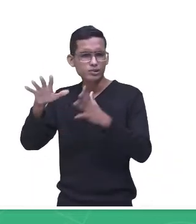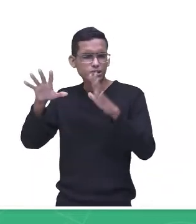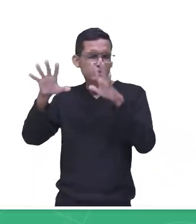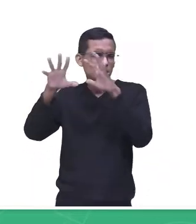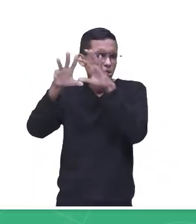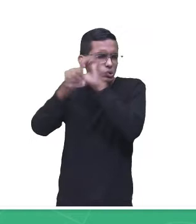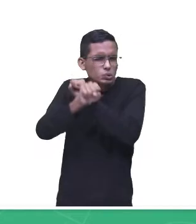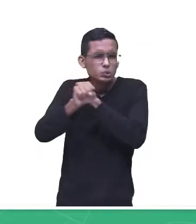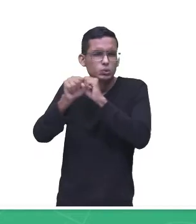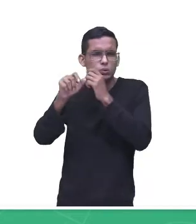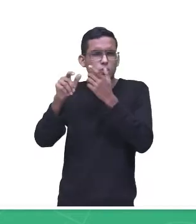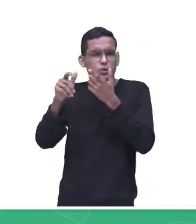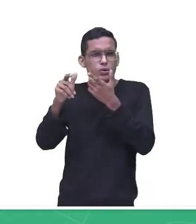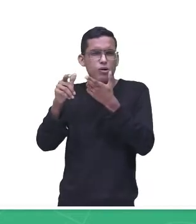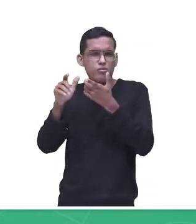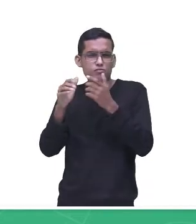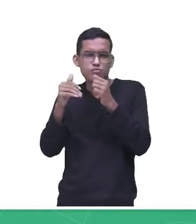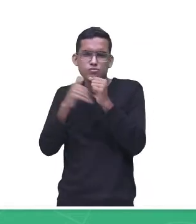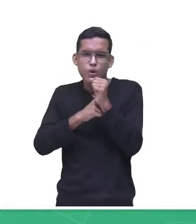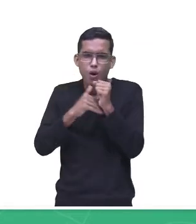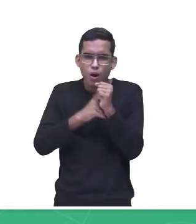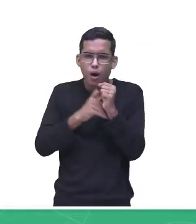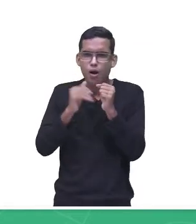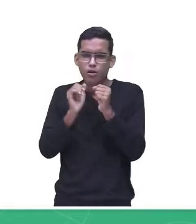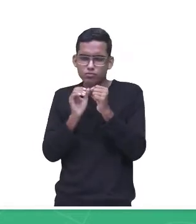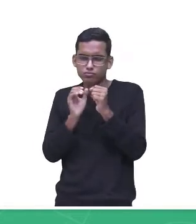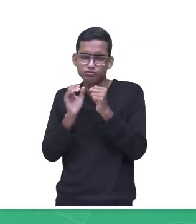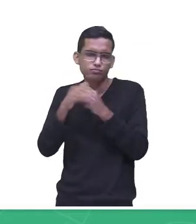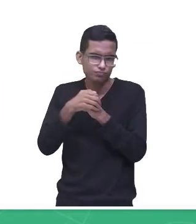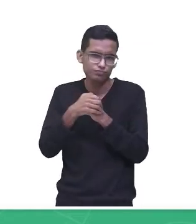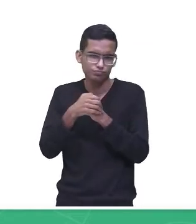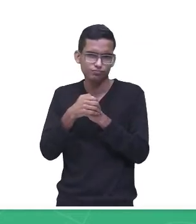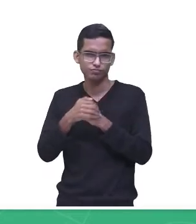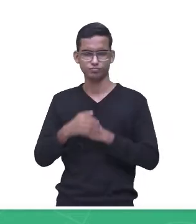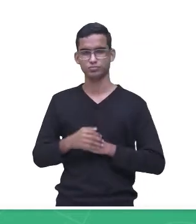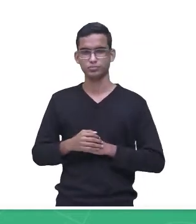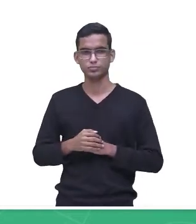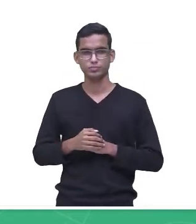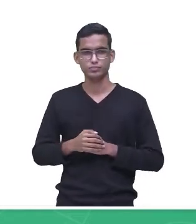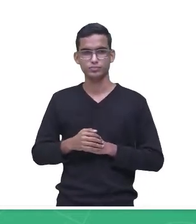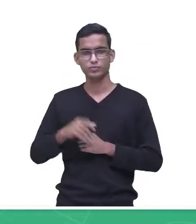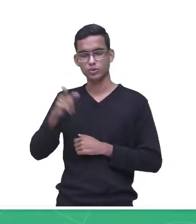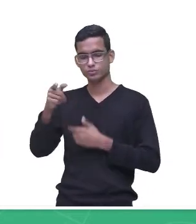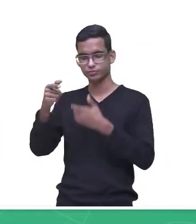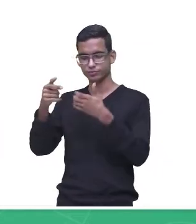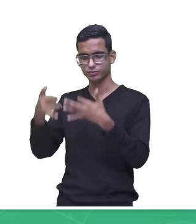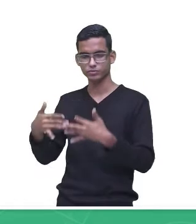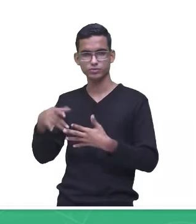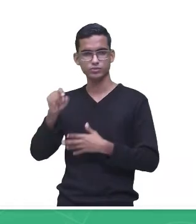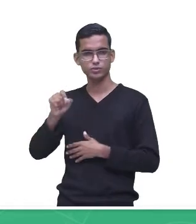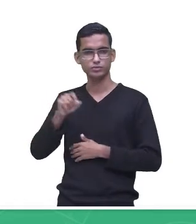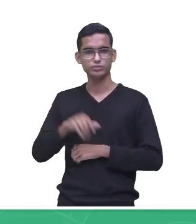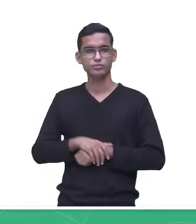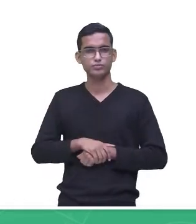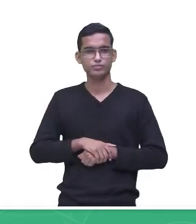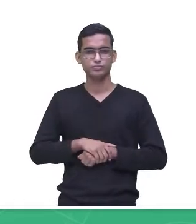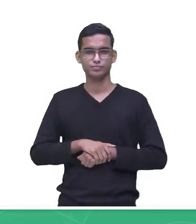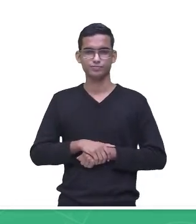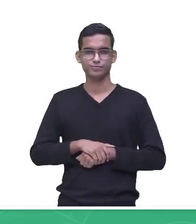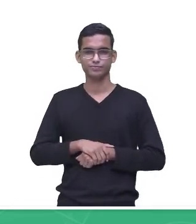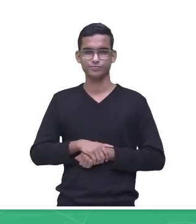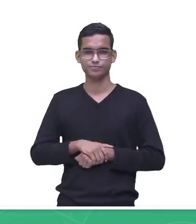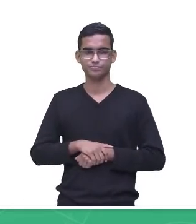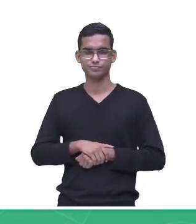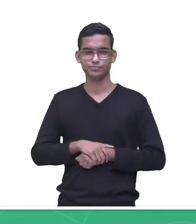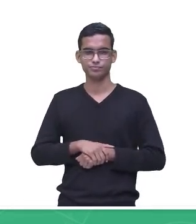sombras. Daqui a pouco a gente vai ver a teoria das cavernas, né? O Platão vai explicar essa ideia através do mito da caverna, a gente vai já ver isso daí,